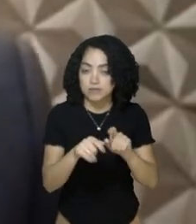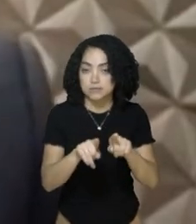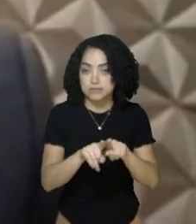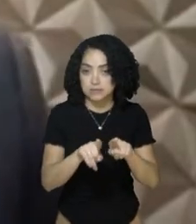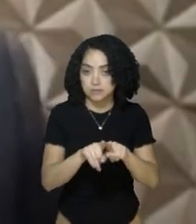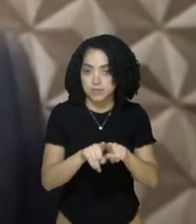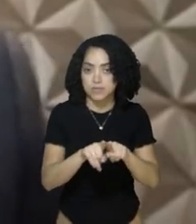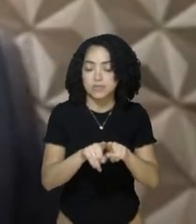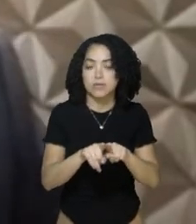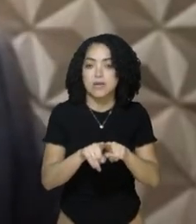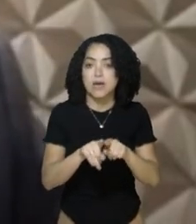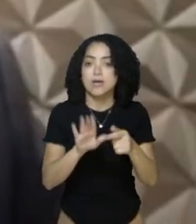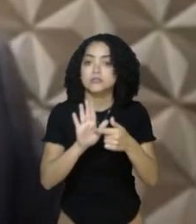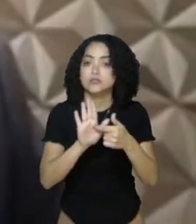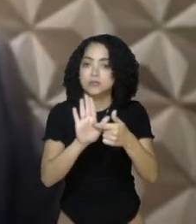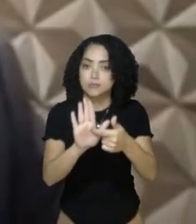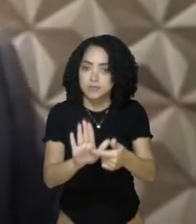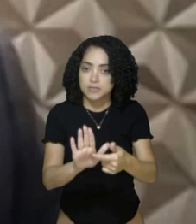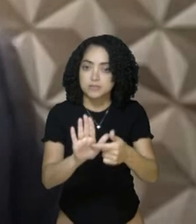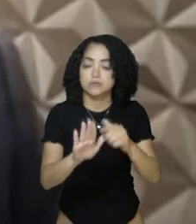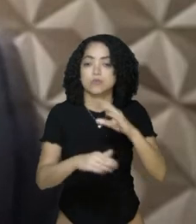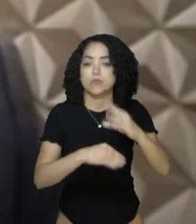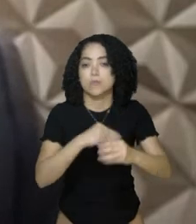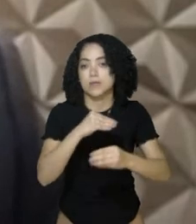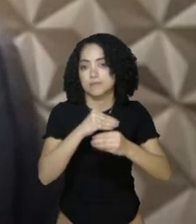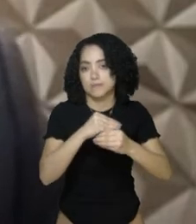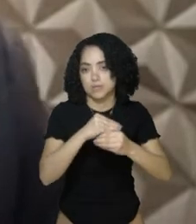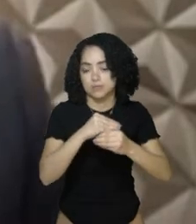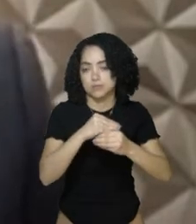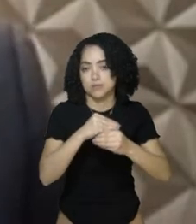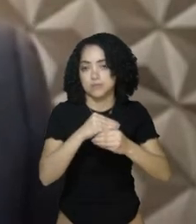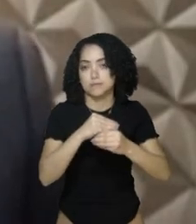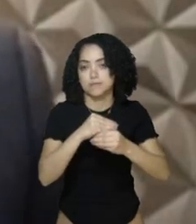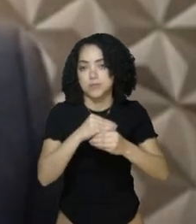nós, inclusive, apresentamos uma emenda, além